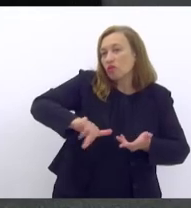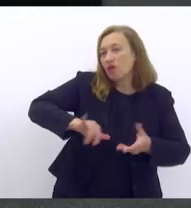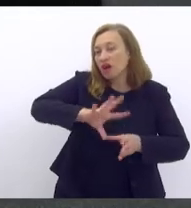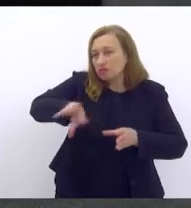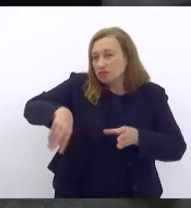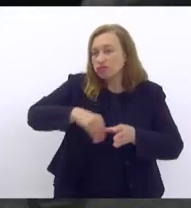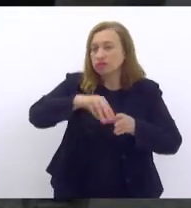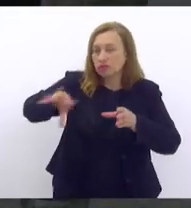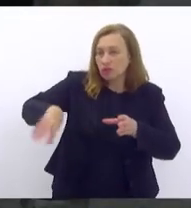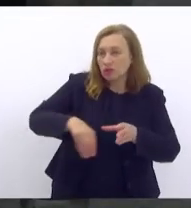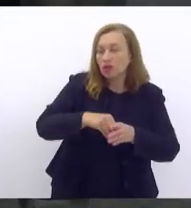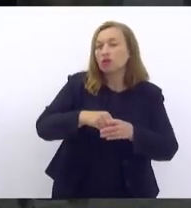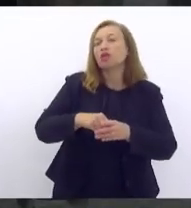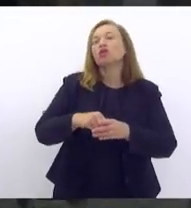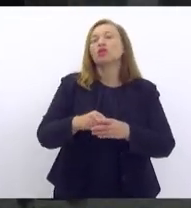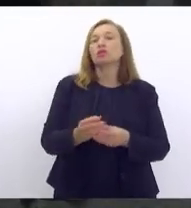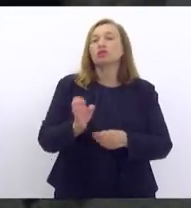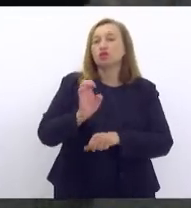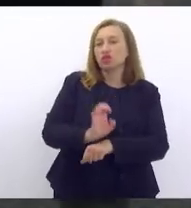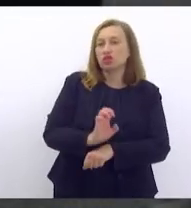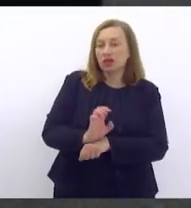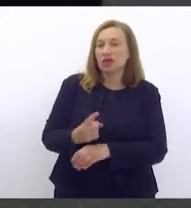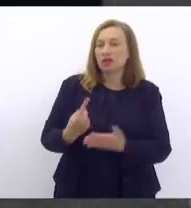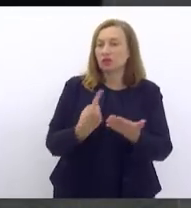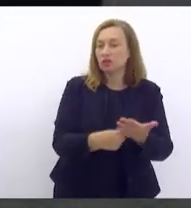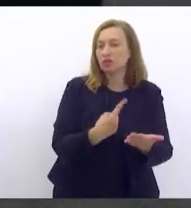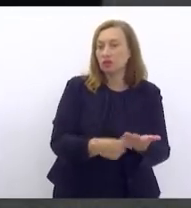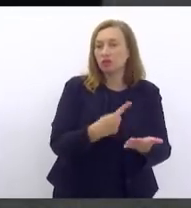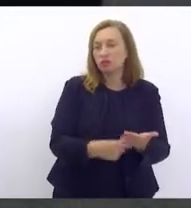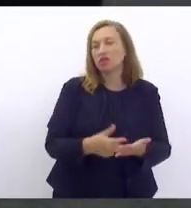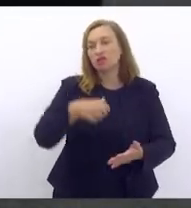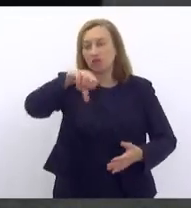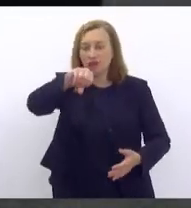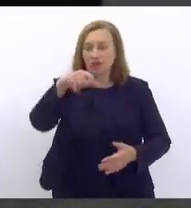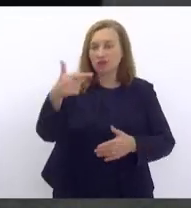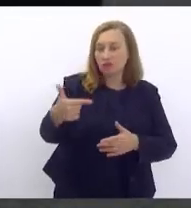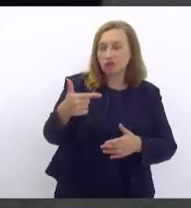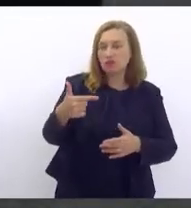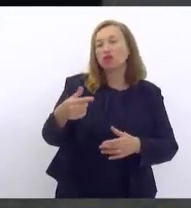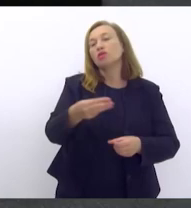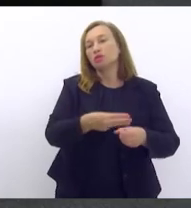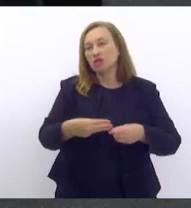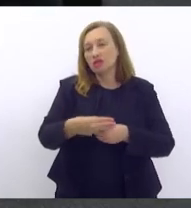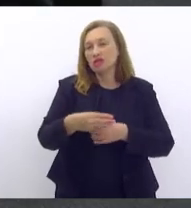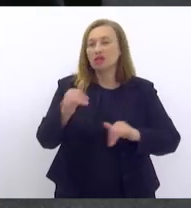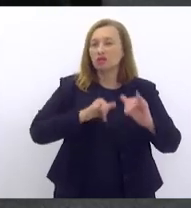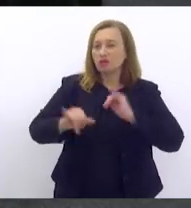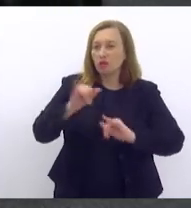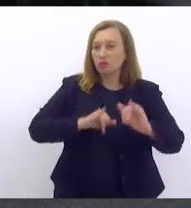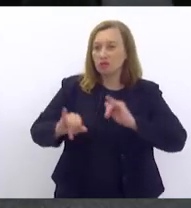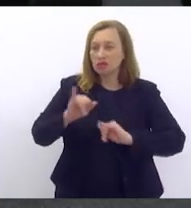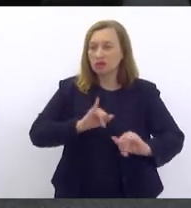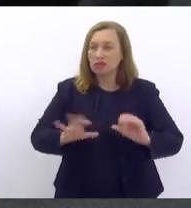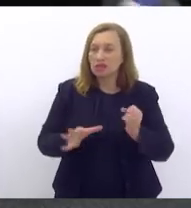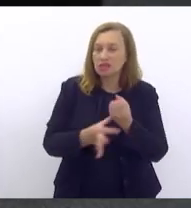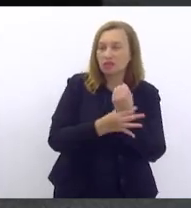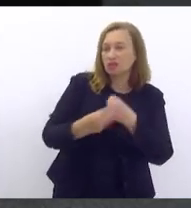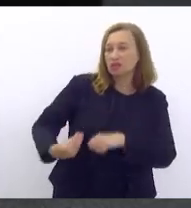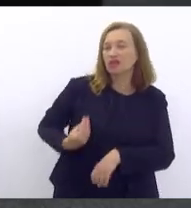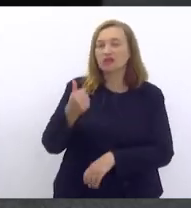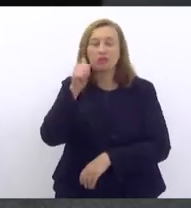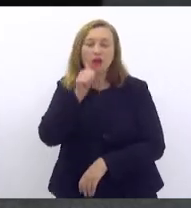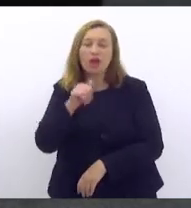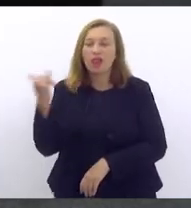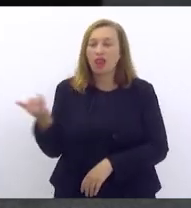comprometer os 92 municípios a garantir a produção de dados que façam sentido para a vida das mulheres. É